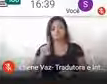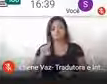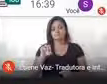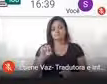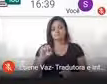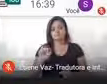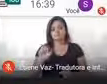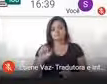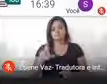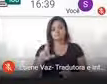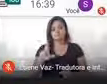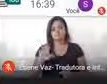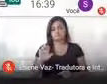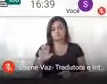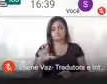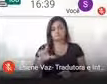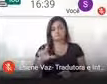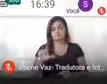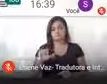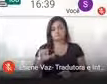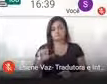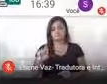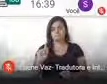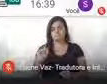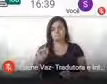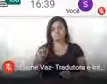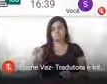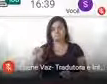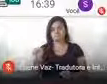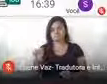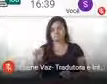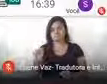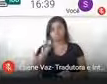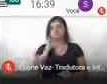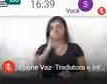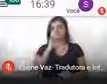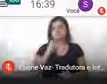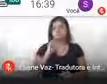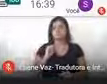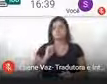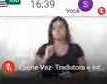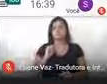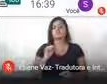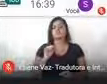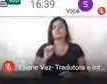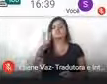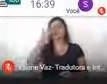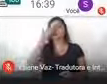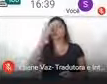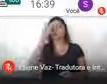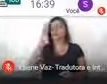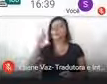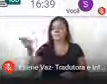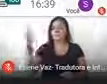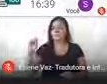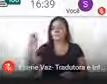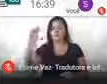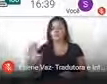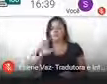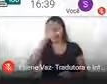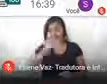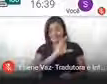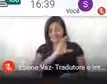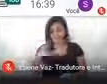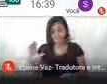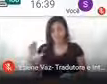mapeamento diferenciando a fala entre católicos e evangélicos luteranos. Um dos estudos que eu vou apresentar para vocês hoje